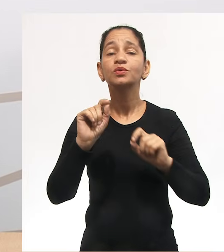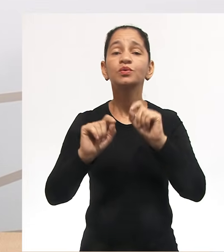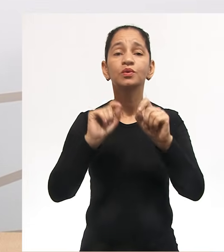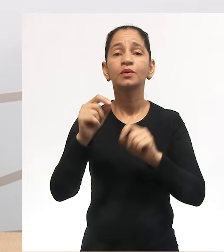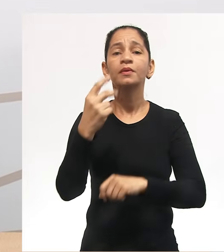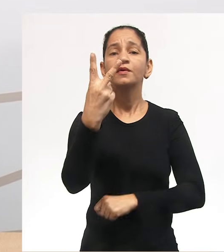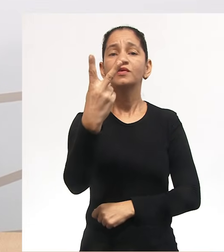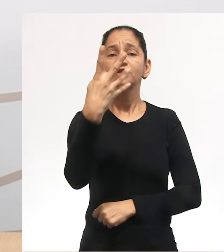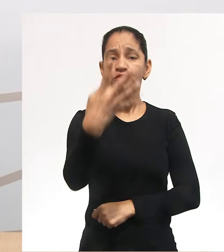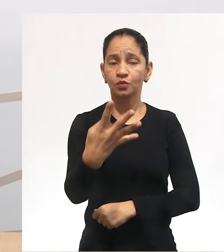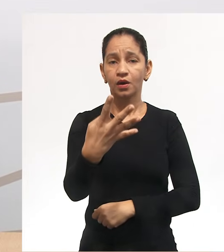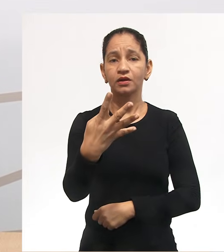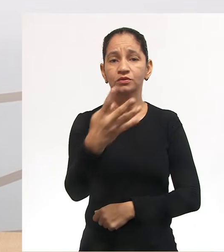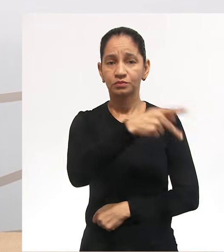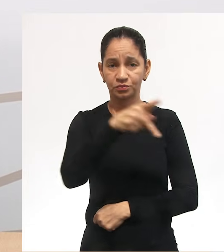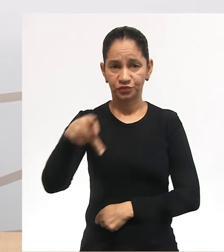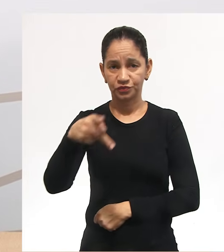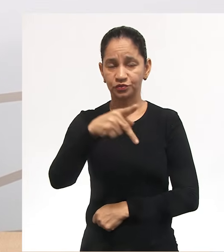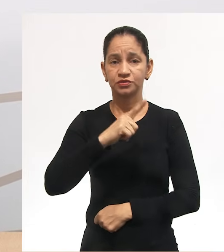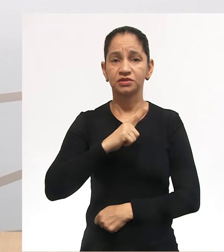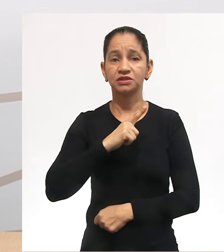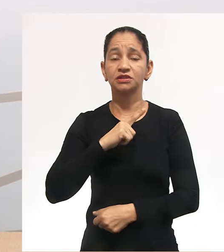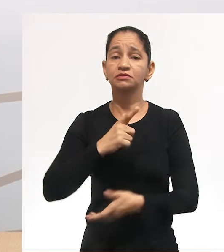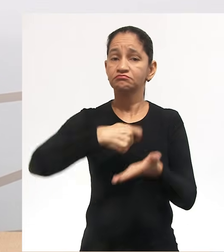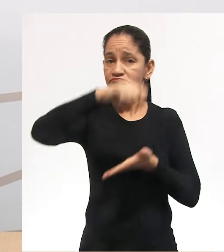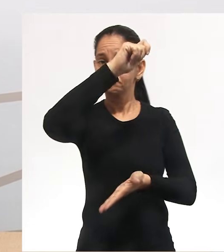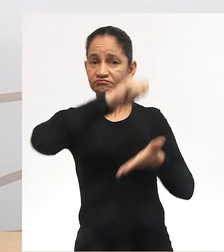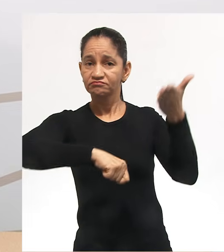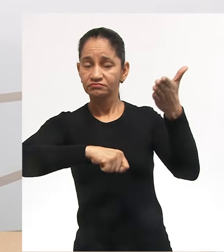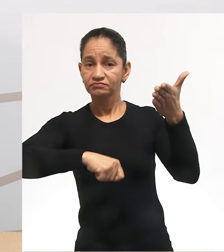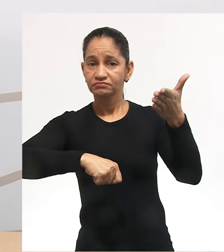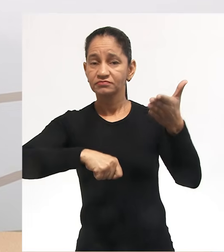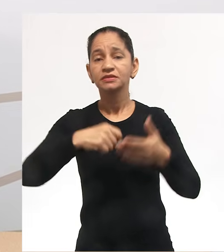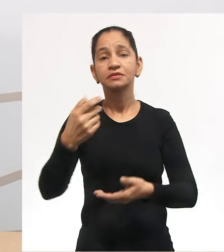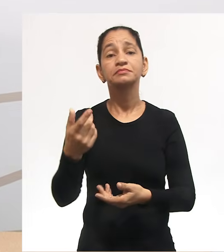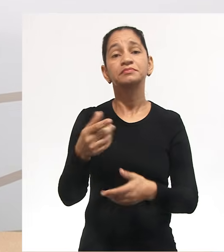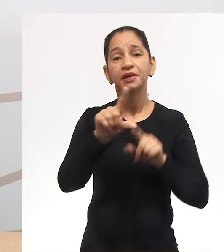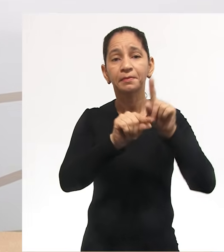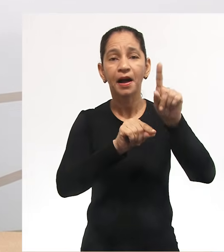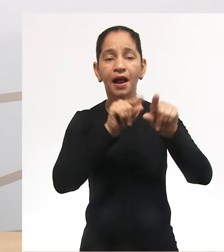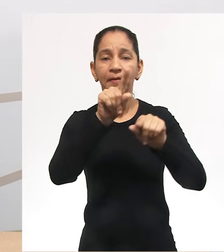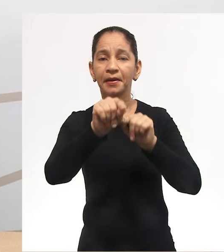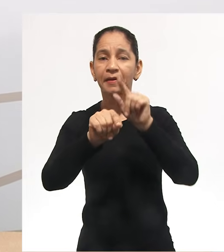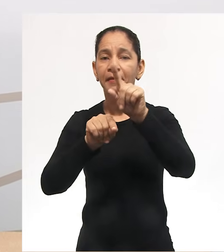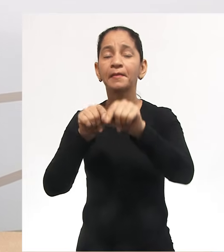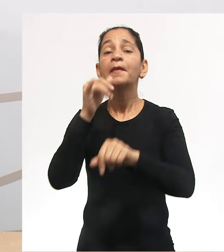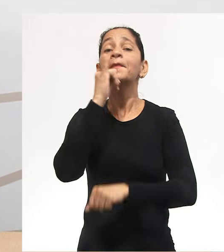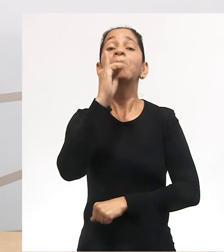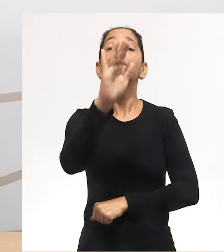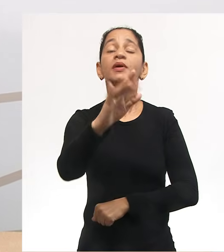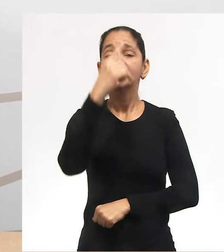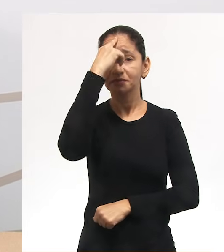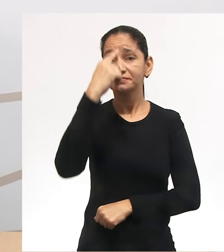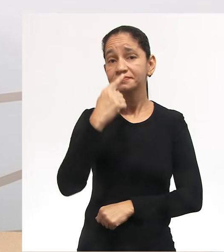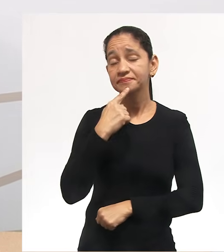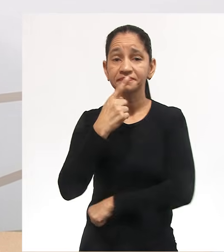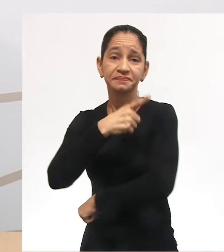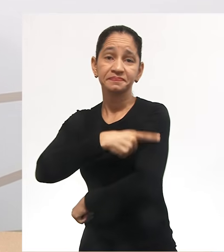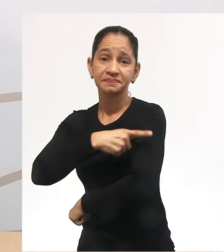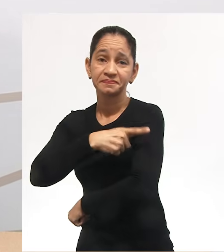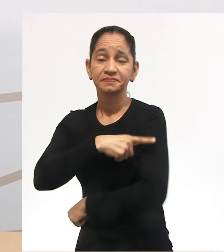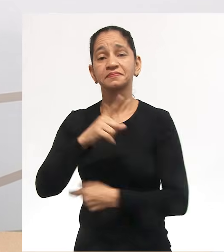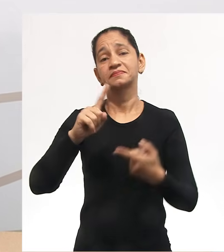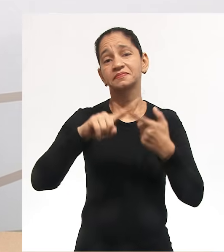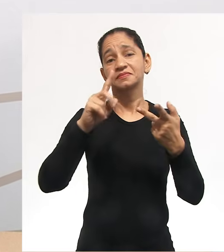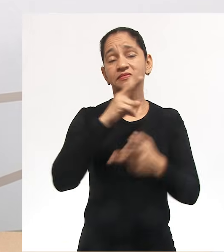para lá, e aí eles assim, dos 24 professores que tomaram posse, aí no começo eles fazem aquela peneira para